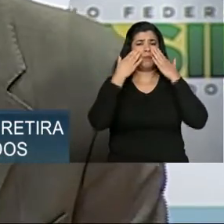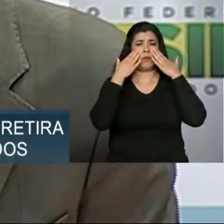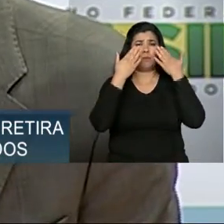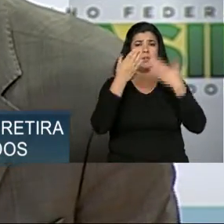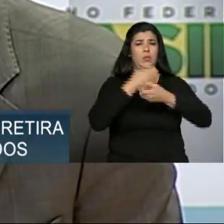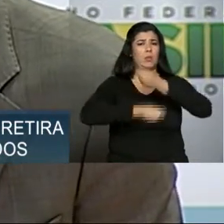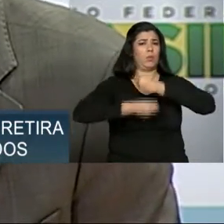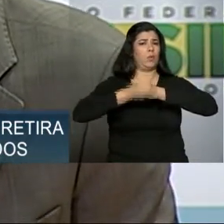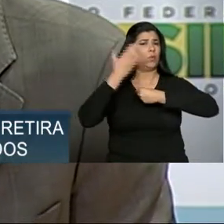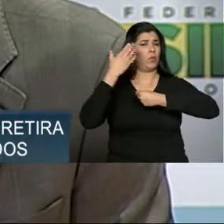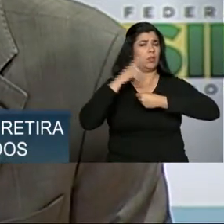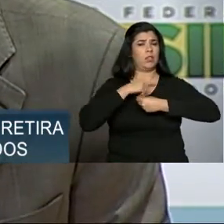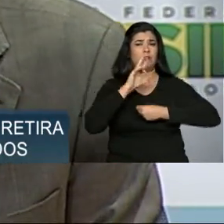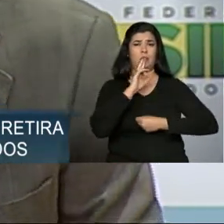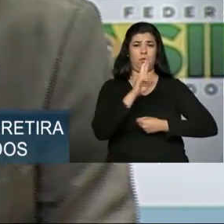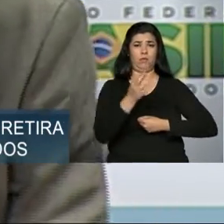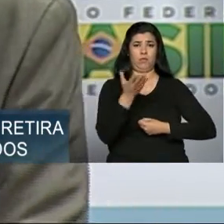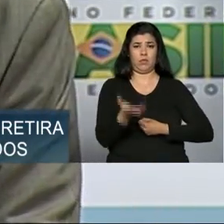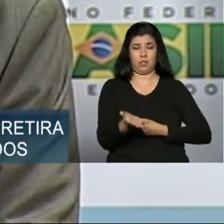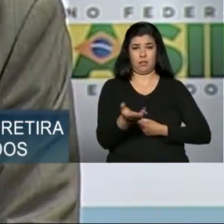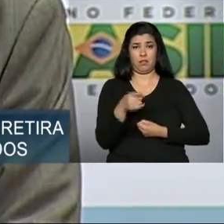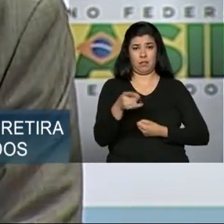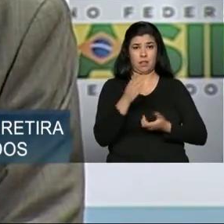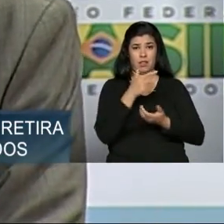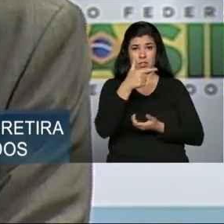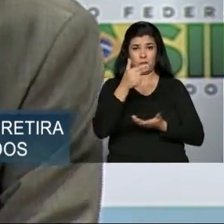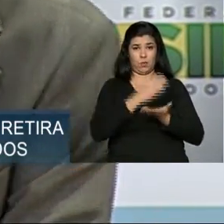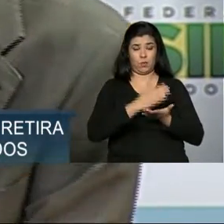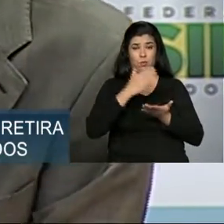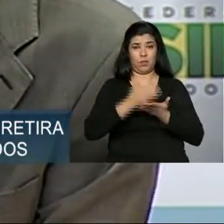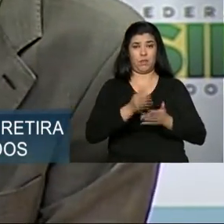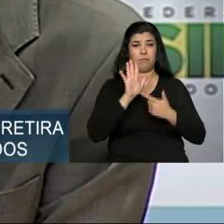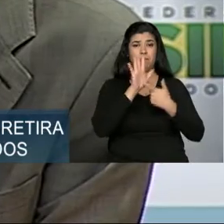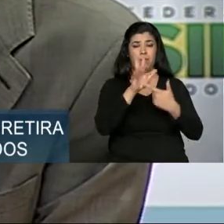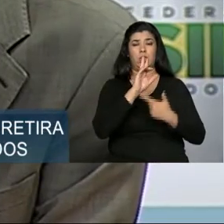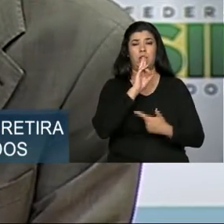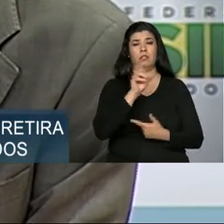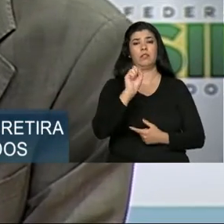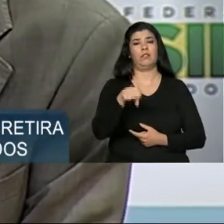no ano passado dos resultados, esses segundos resultados, eles